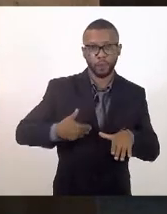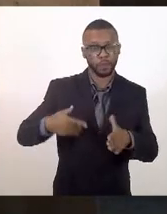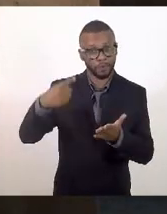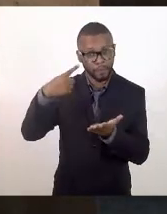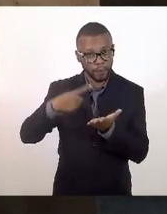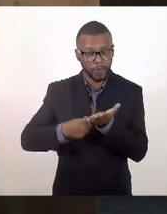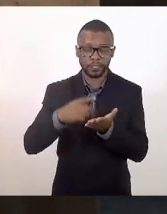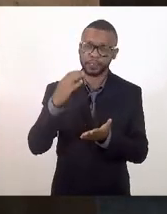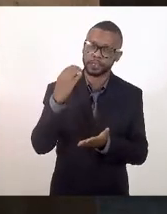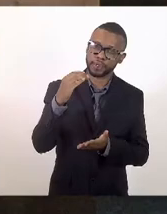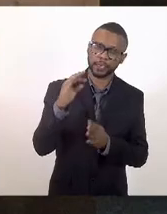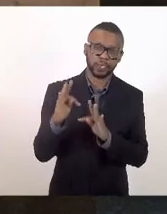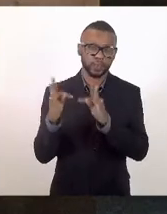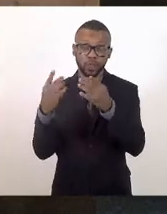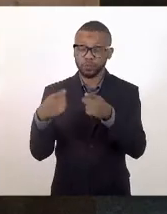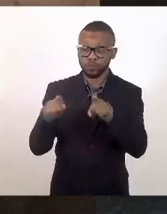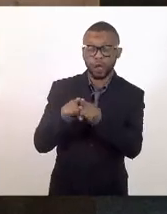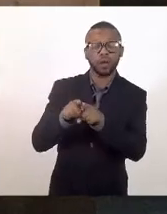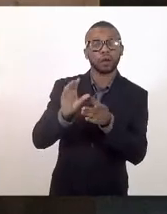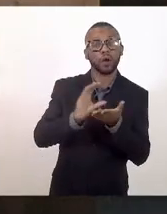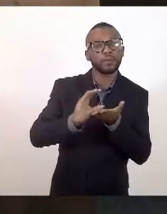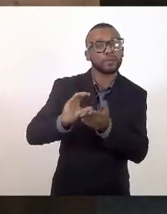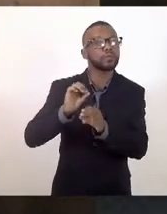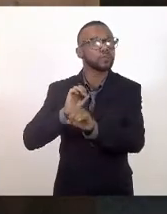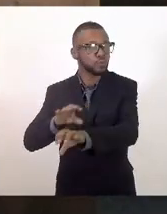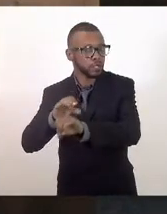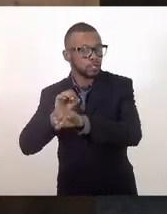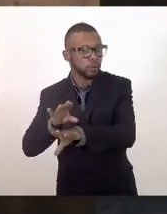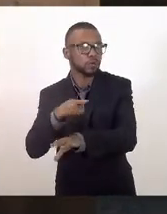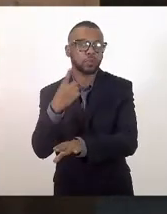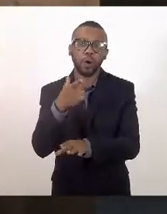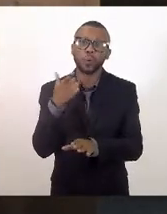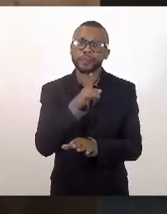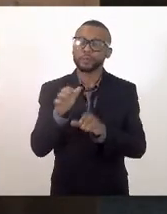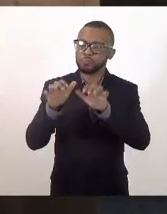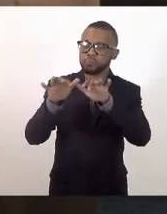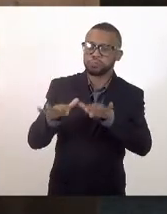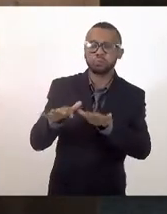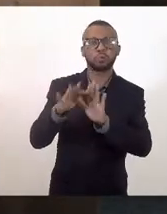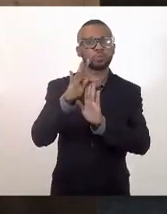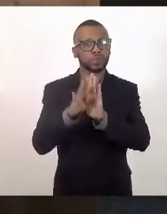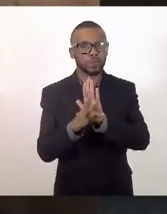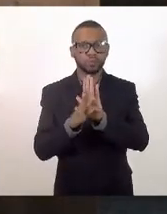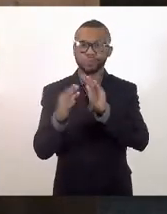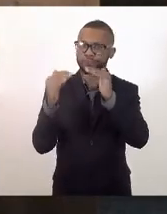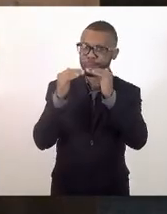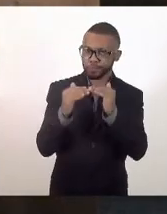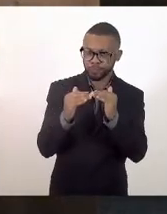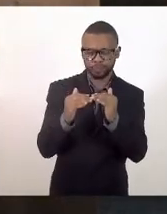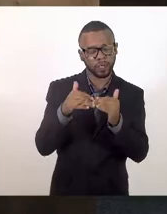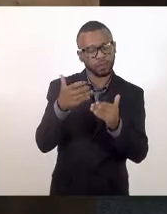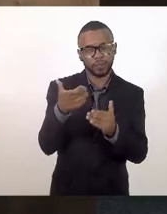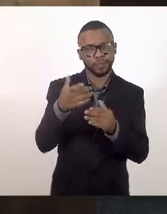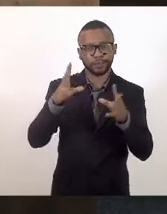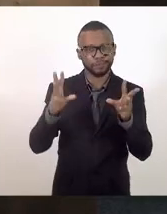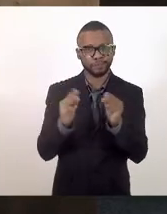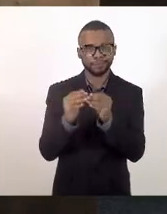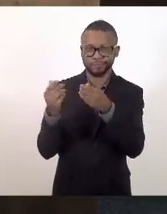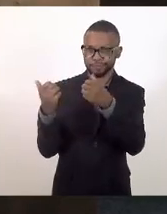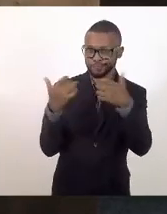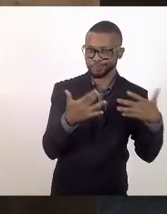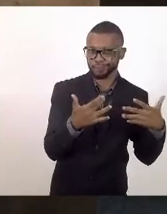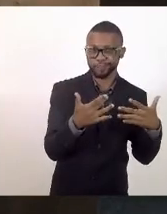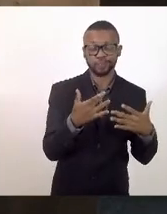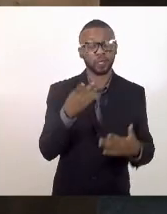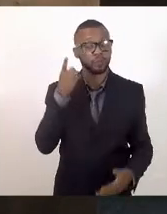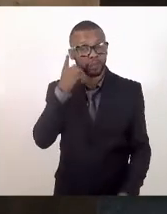Ciência e Tecnologia, em conjunto com a Comissão de Educação, para ver se a gente consegue produzir um texto consensual. Era a questão de ordem que queria fazer, renovando o apelo ao deputado